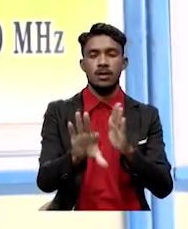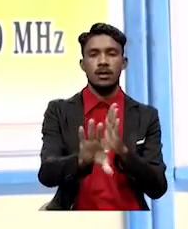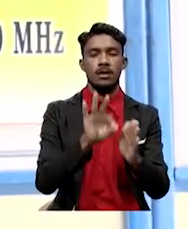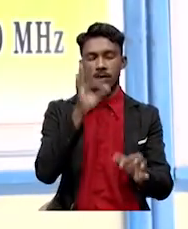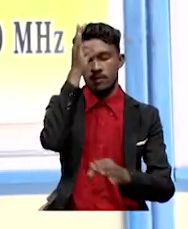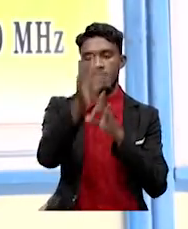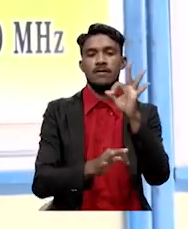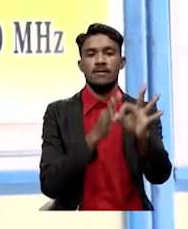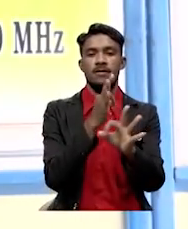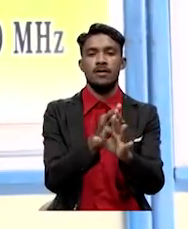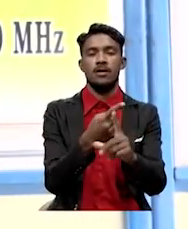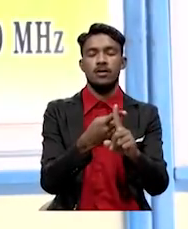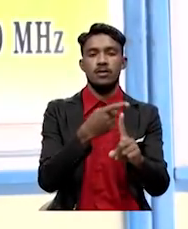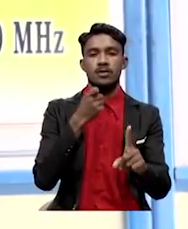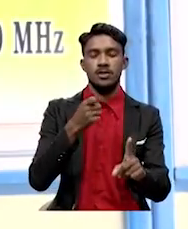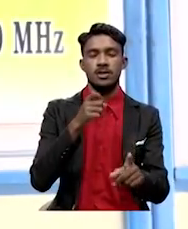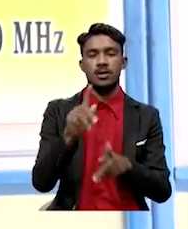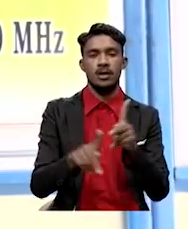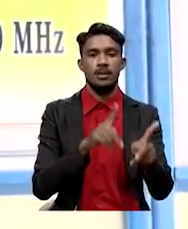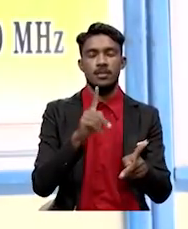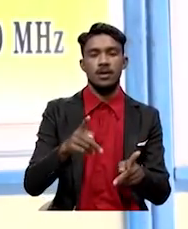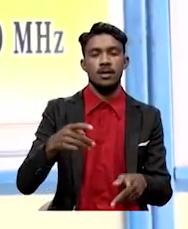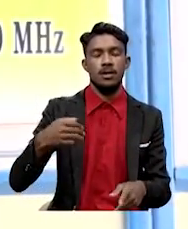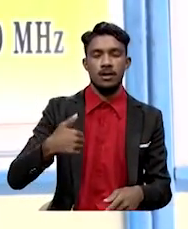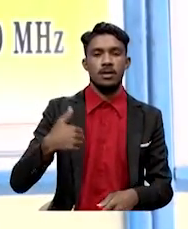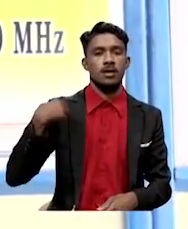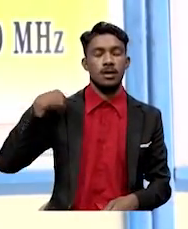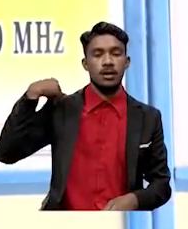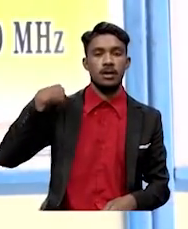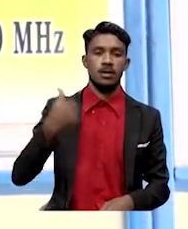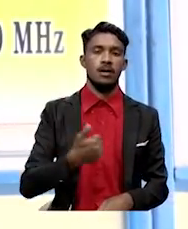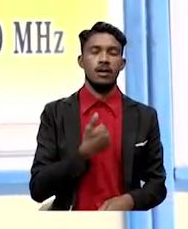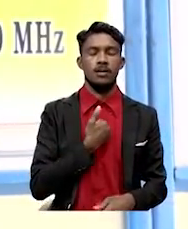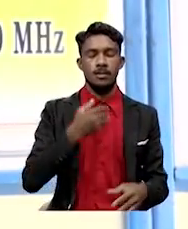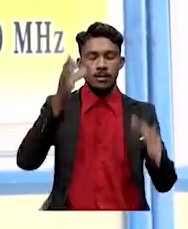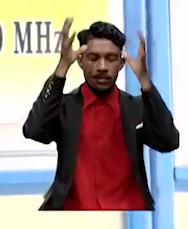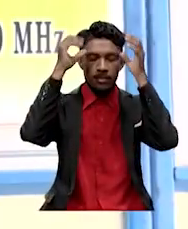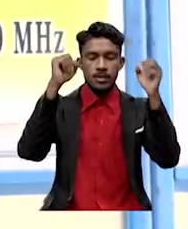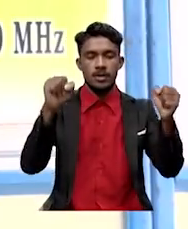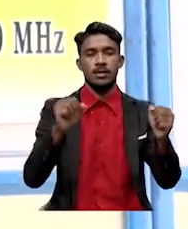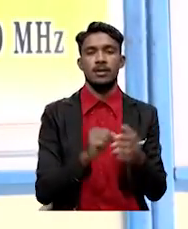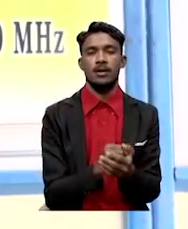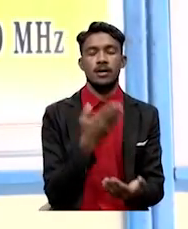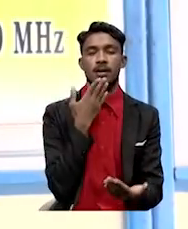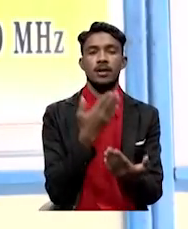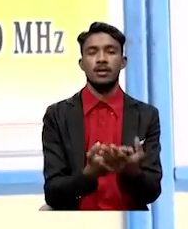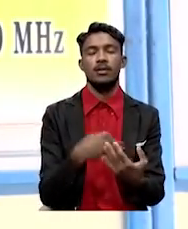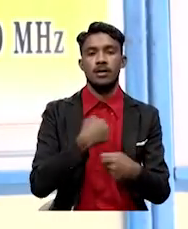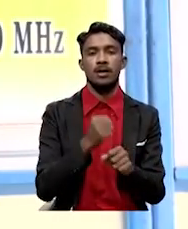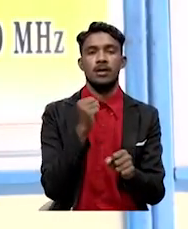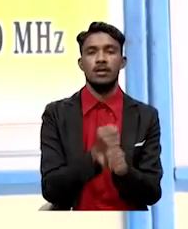povo candidata anba atu retan fier o povo atu ser presidente da república, né? Dia cliu halo